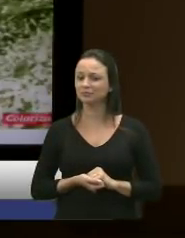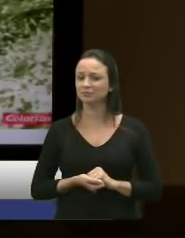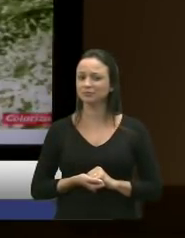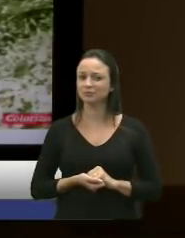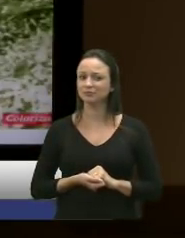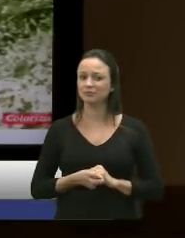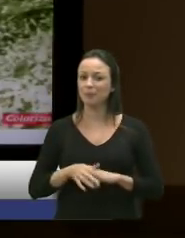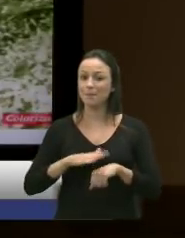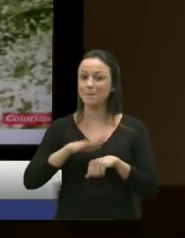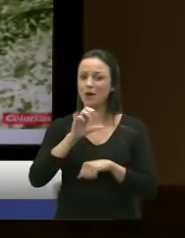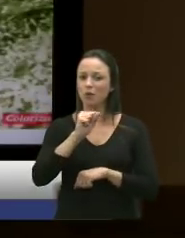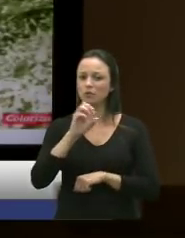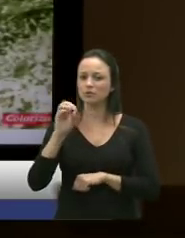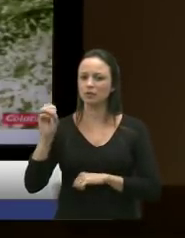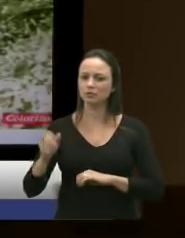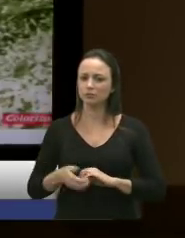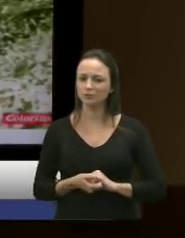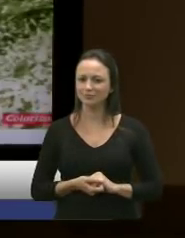Mais de 800.